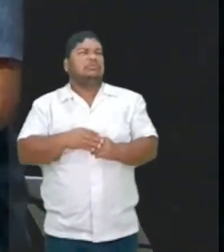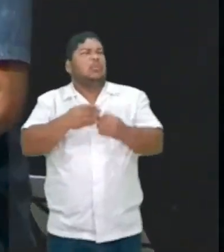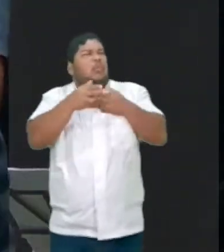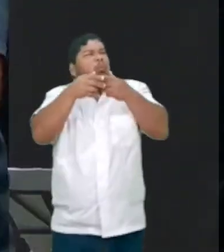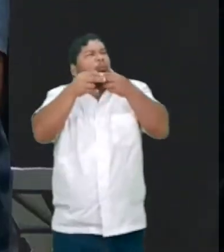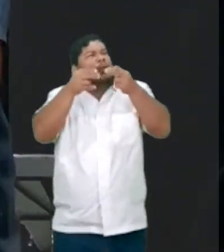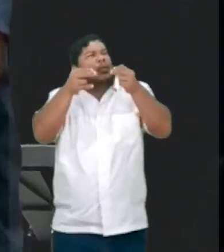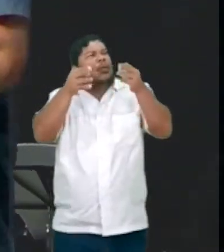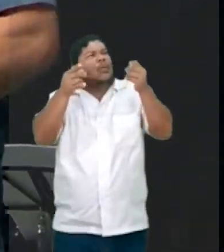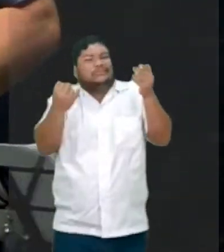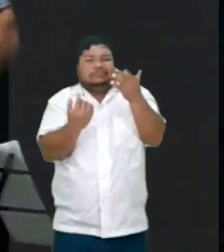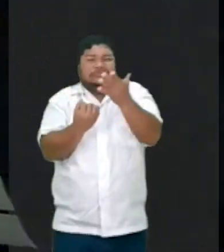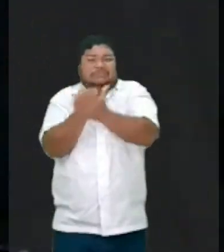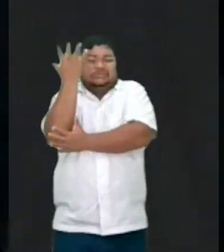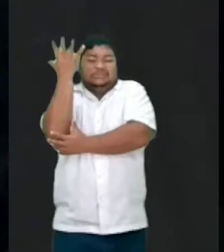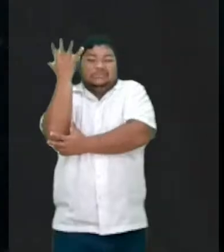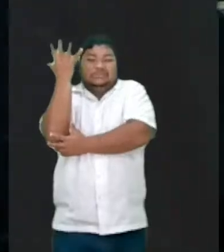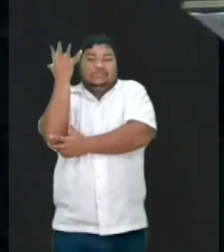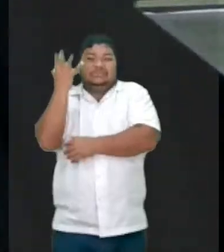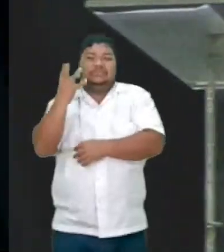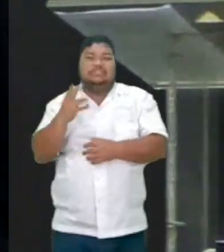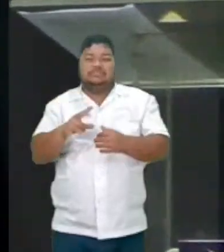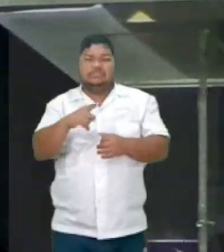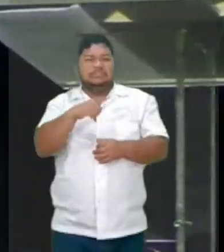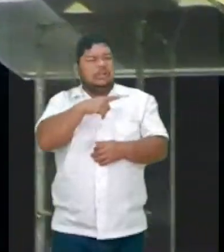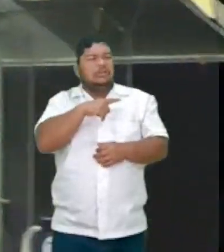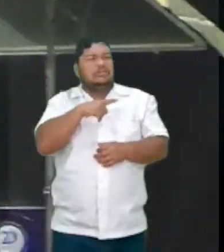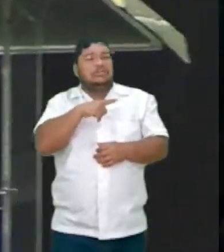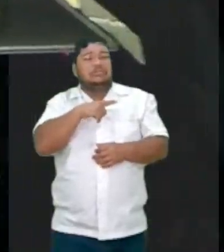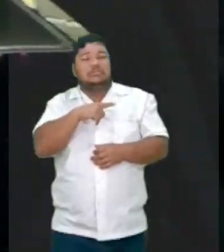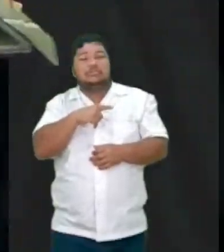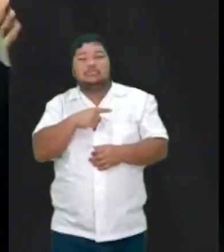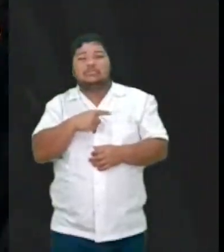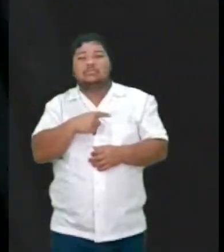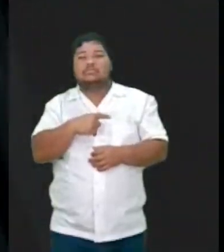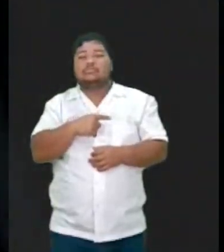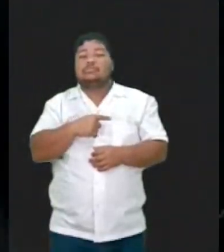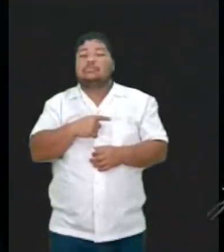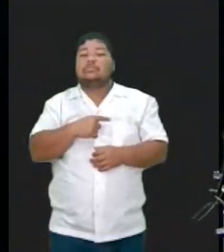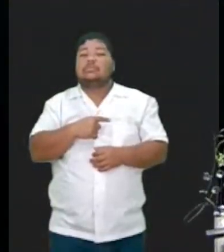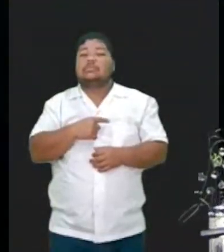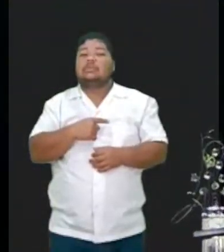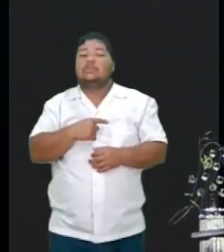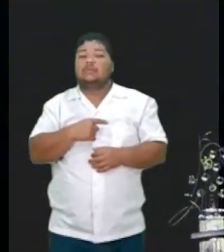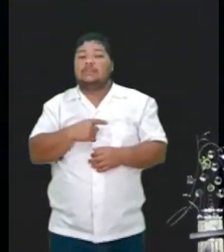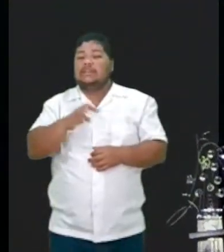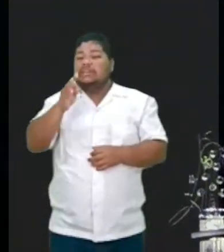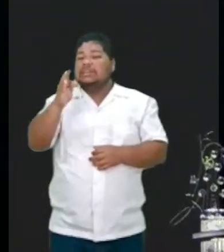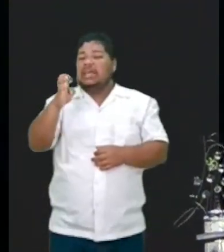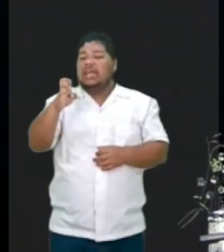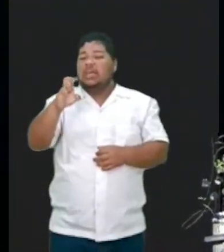criadas. Tem um termo que nós utilizamos na teologia chamado teorreferência.